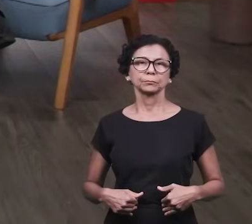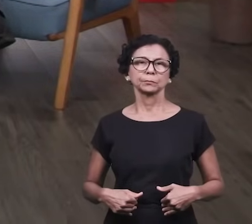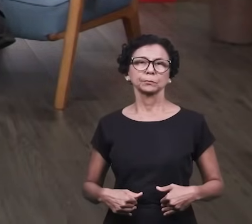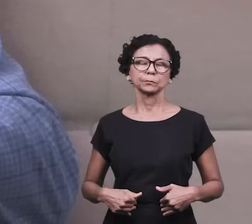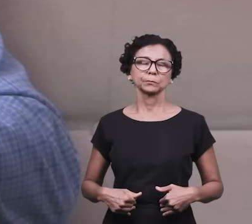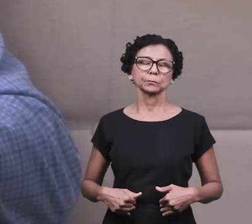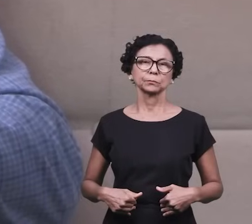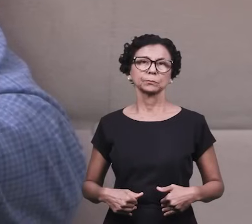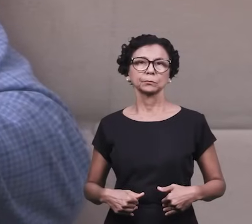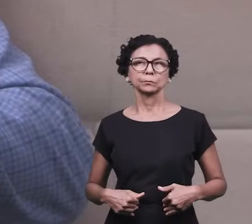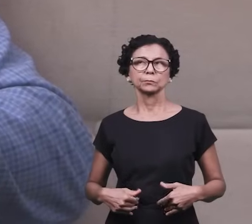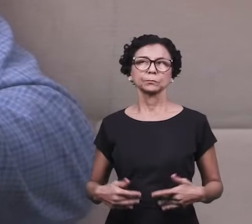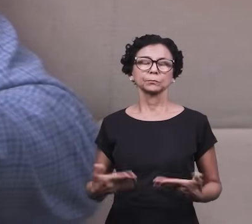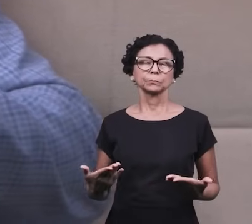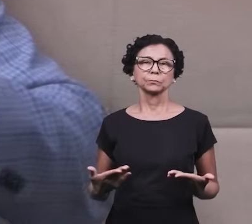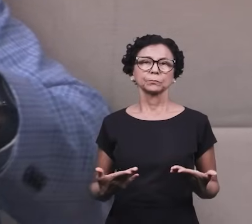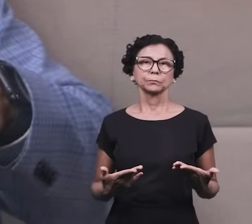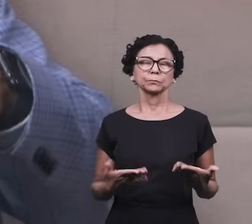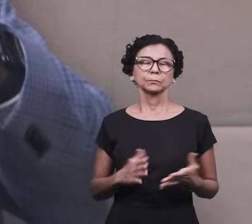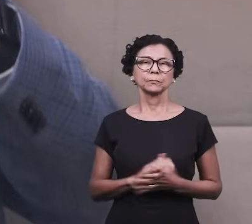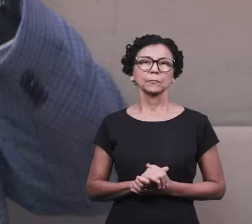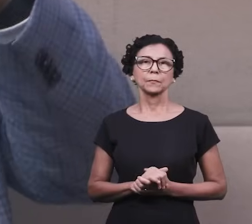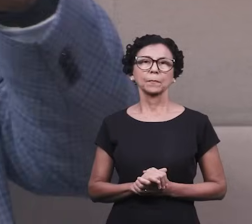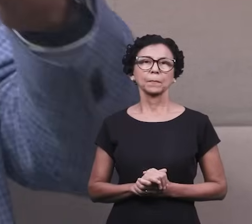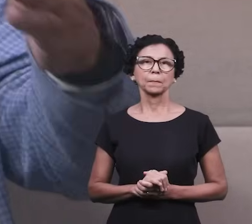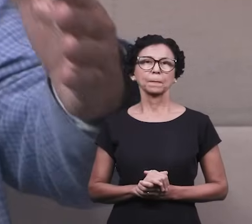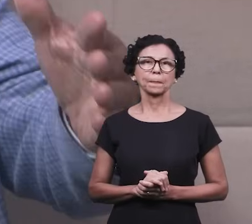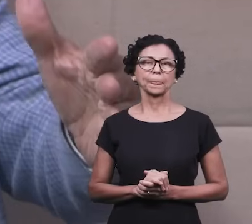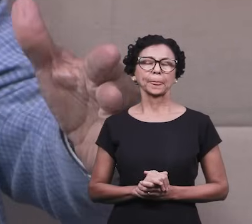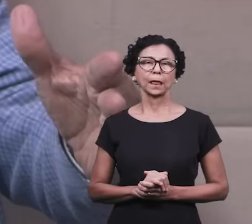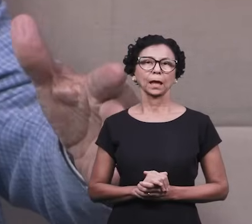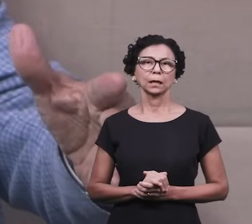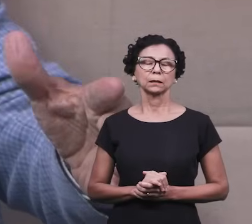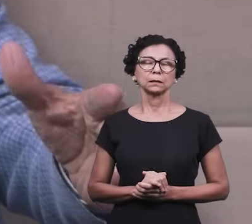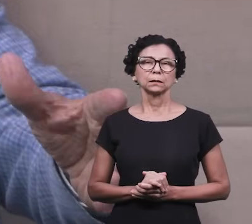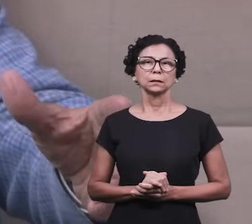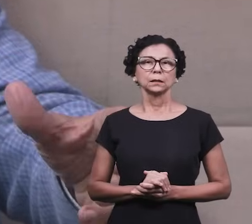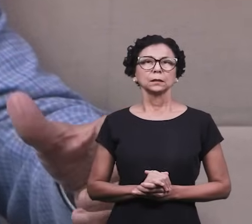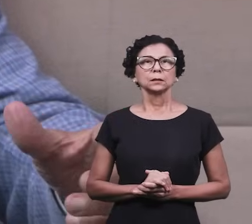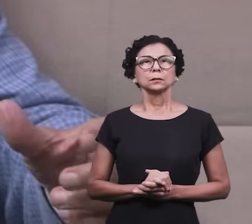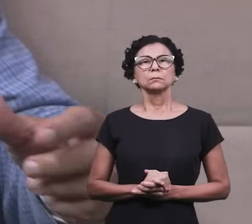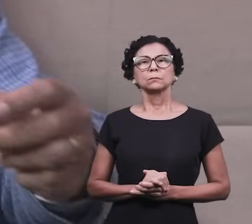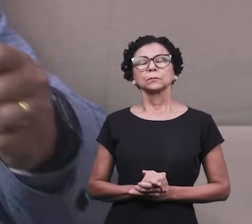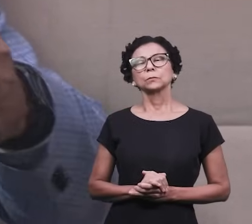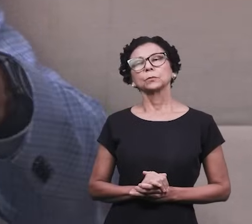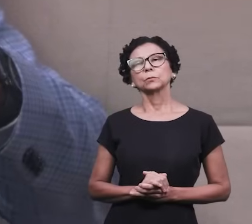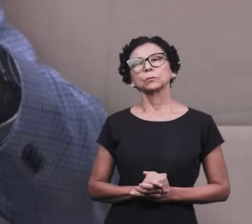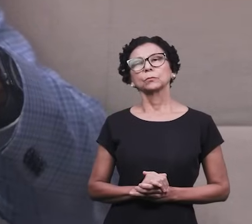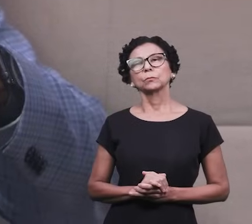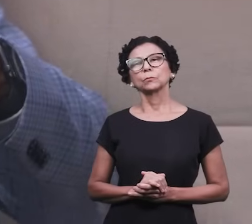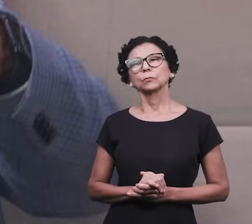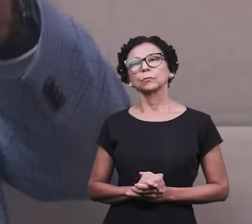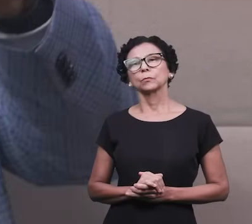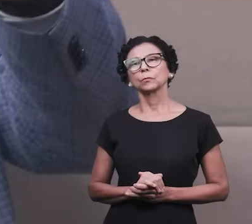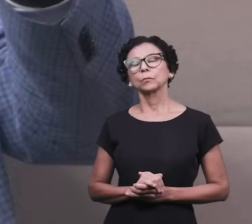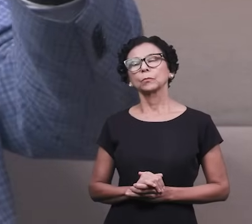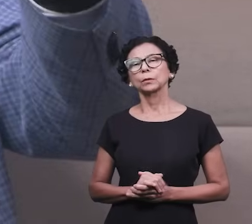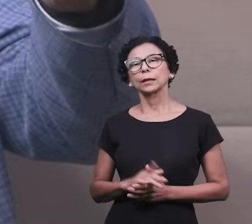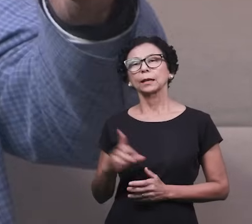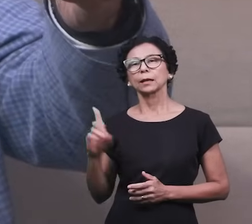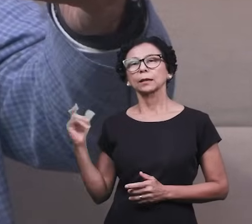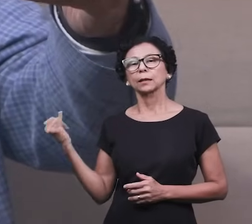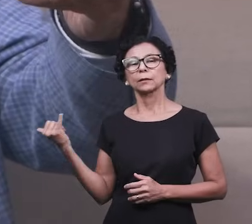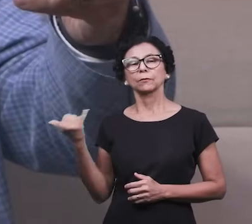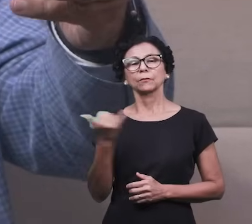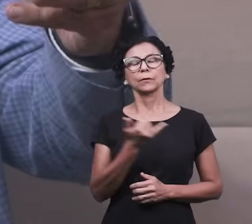então, o que a noiva está falando para o noivo, né? Quem é esse